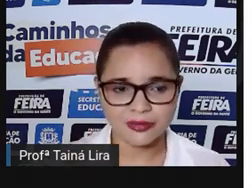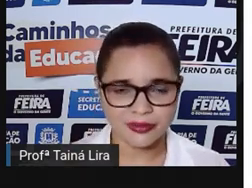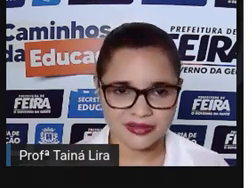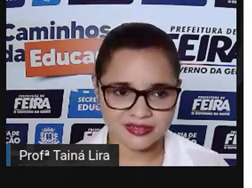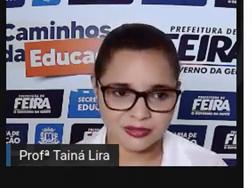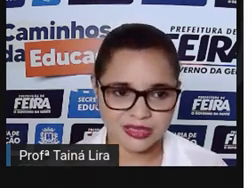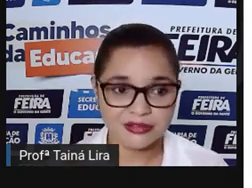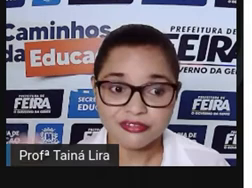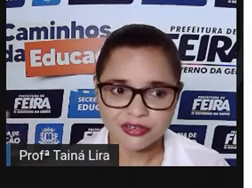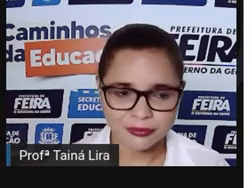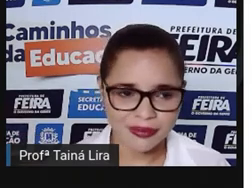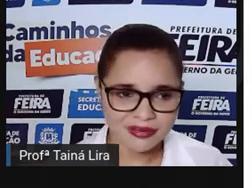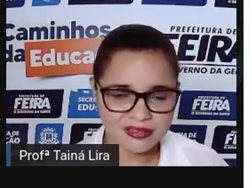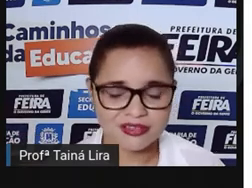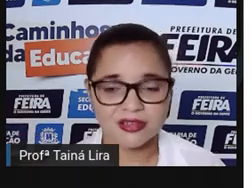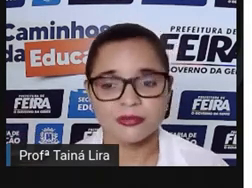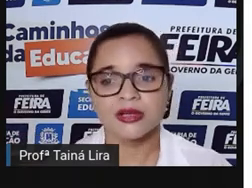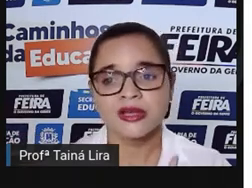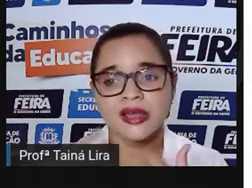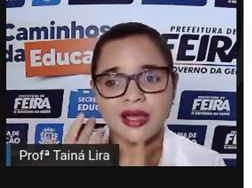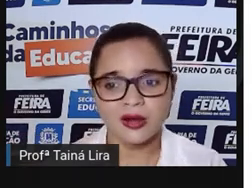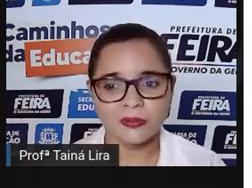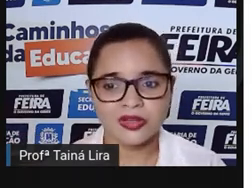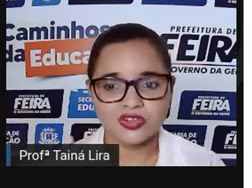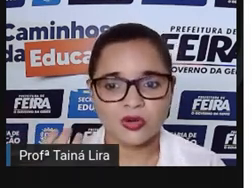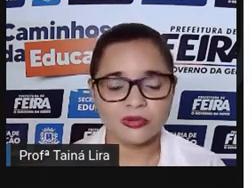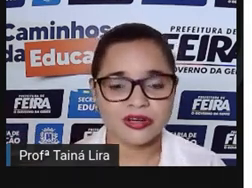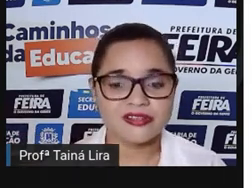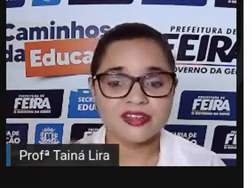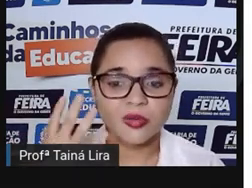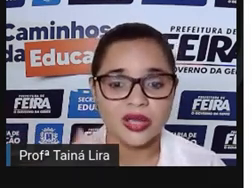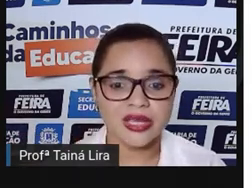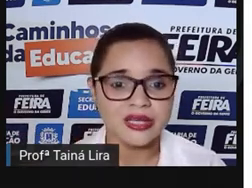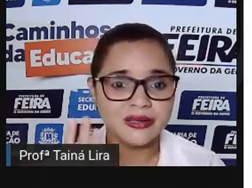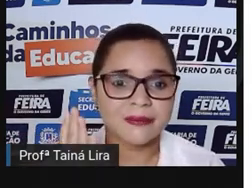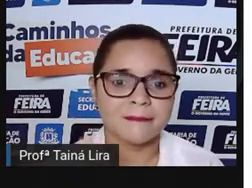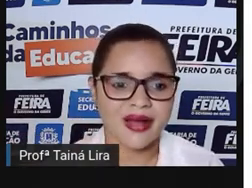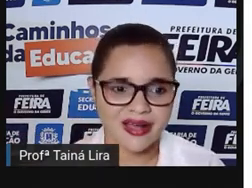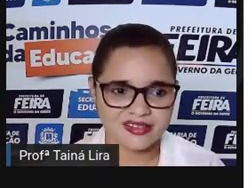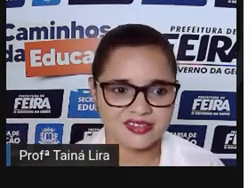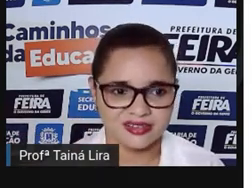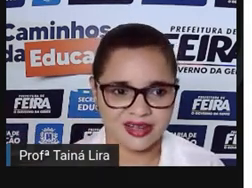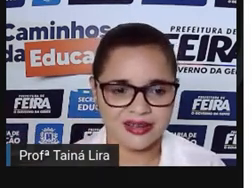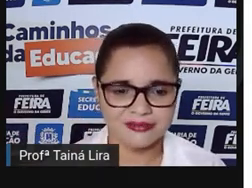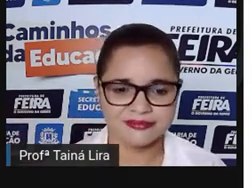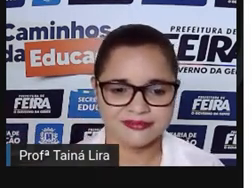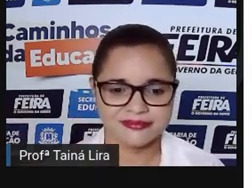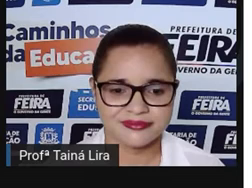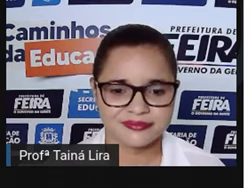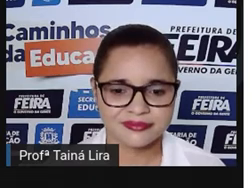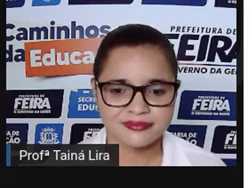fora do Brasil, até fora do país. Então, é um meio de comunicação em massa, tá?